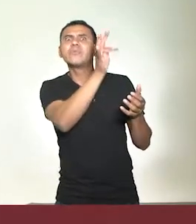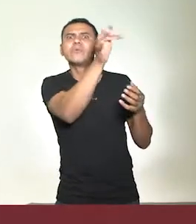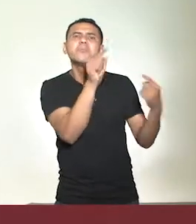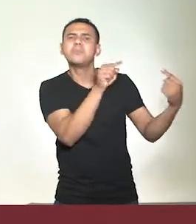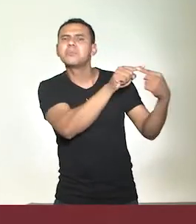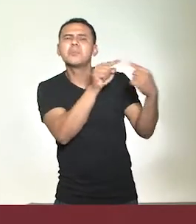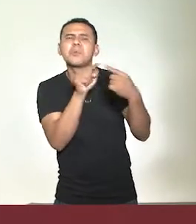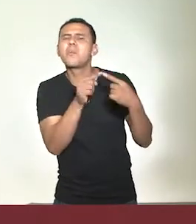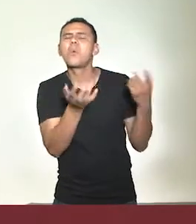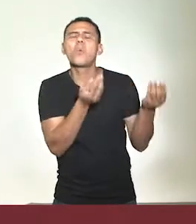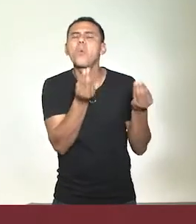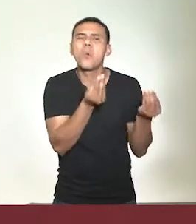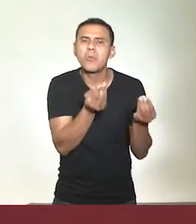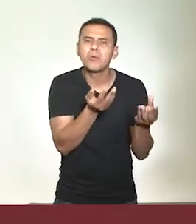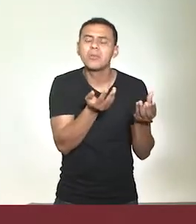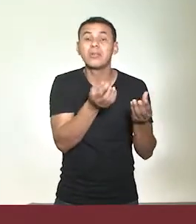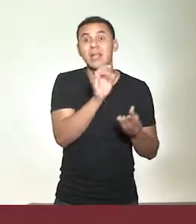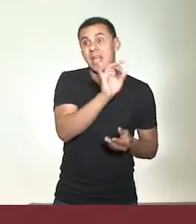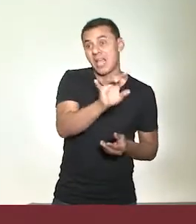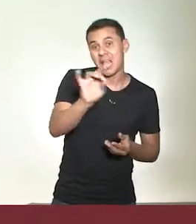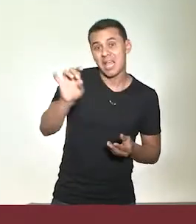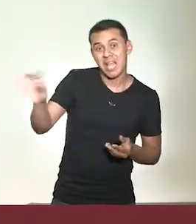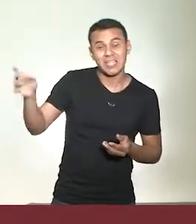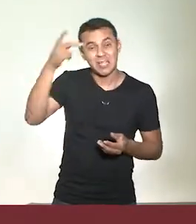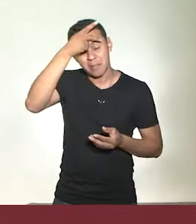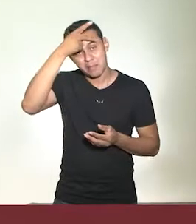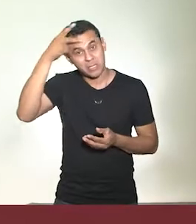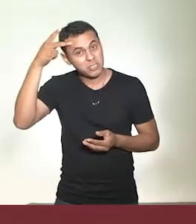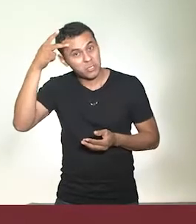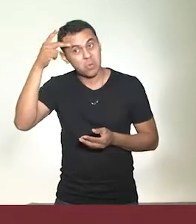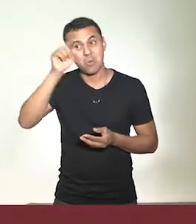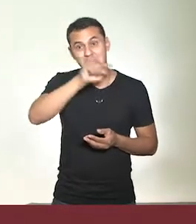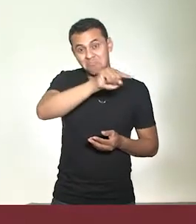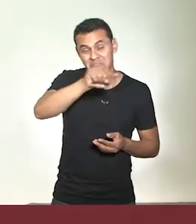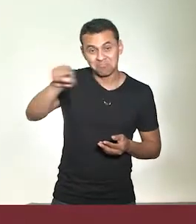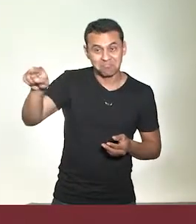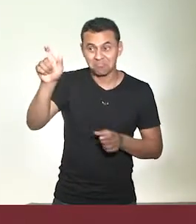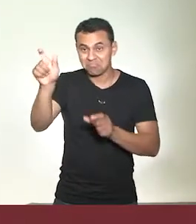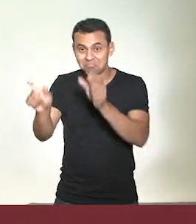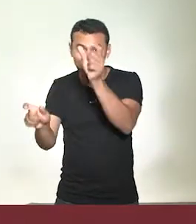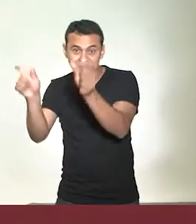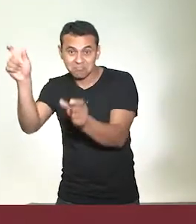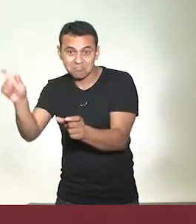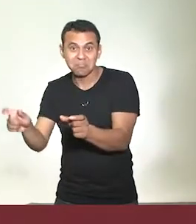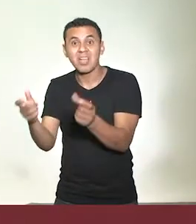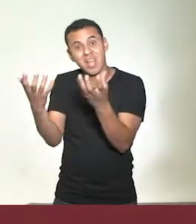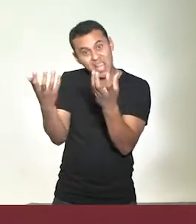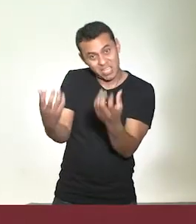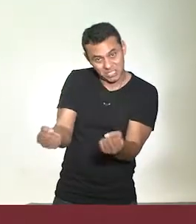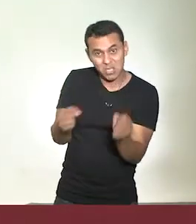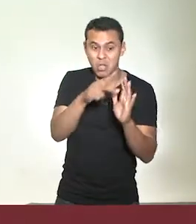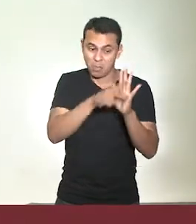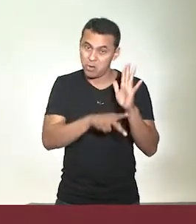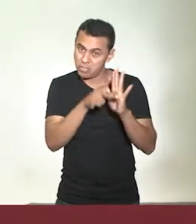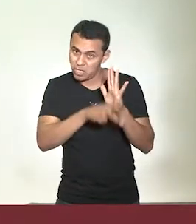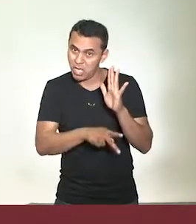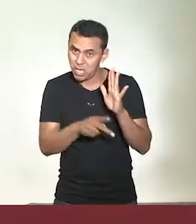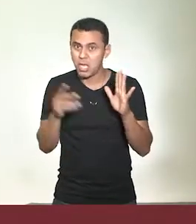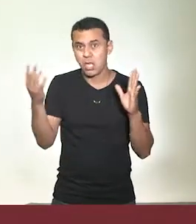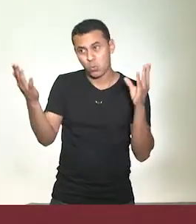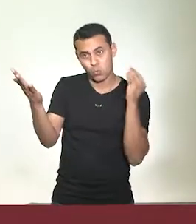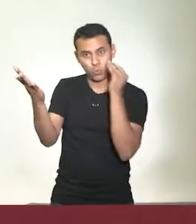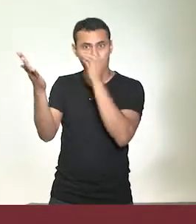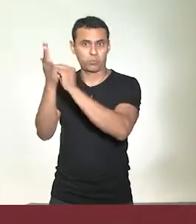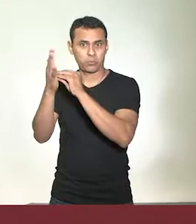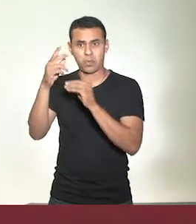é que universidade quer chegar então cada entre cada da pessoa que a conseguiu aprovar o seu projeto